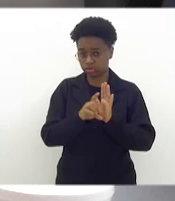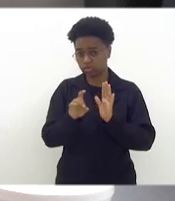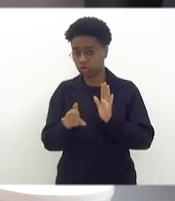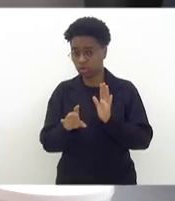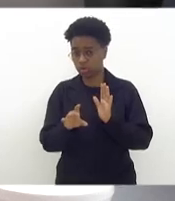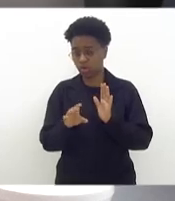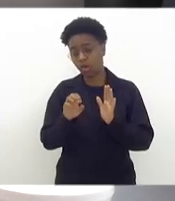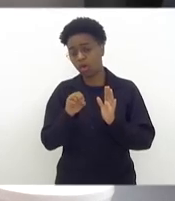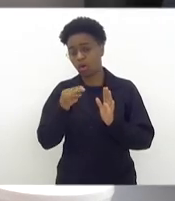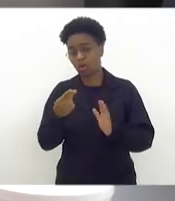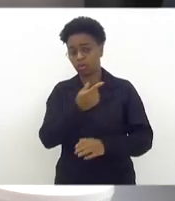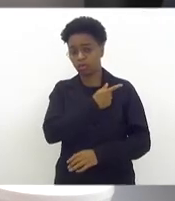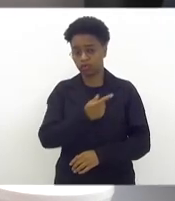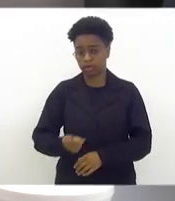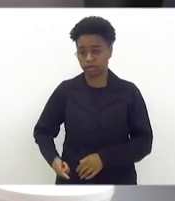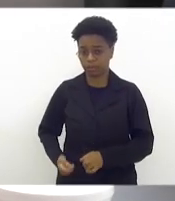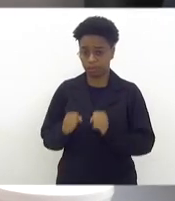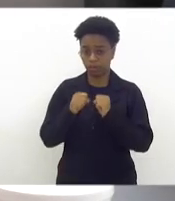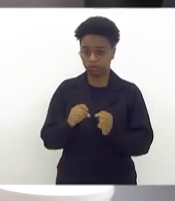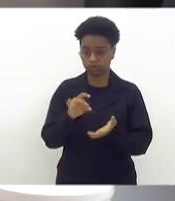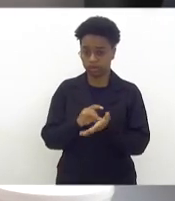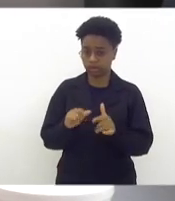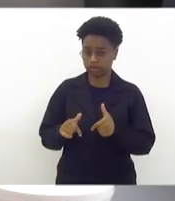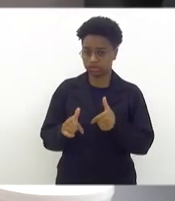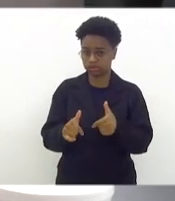o governo teria autoridade em si de fazê-lo.